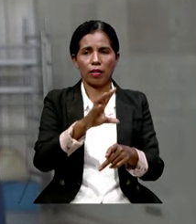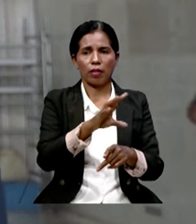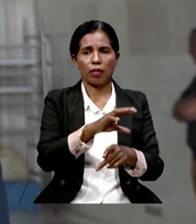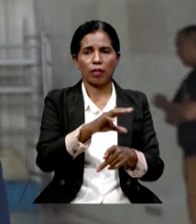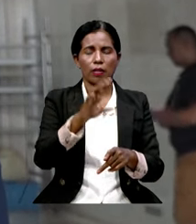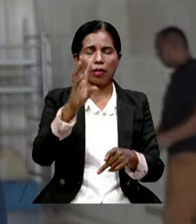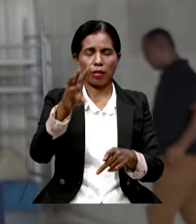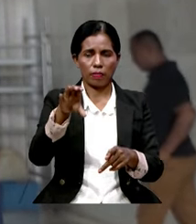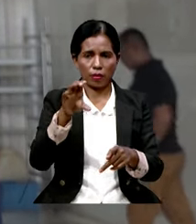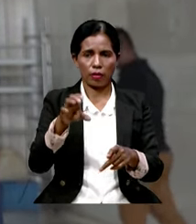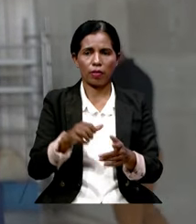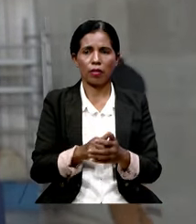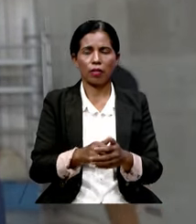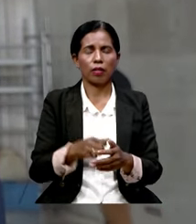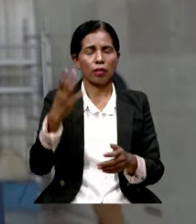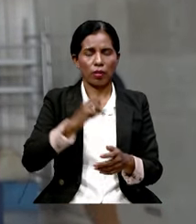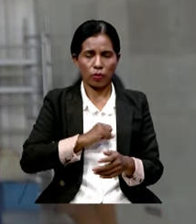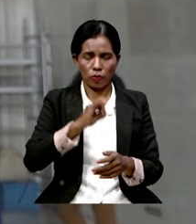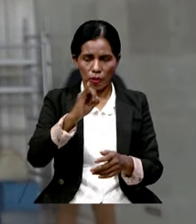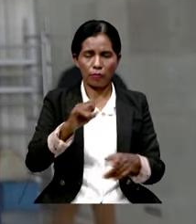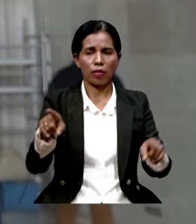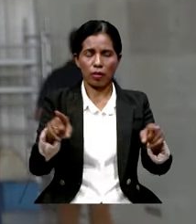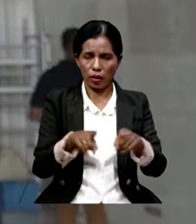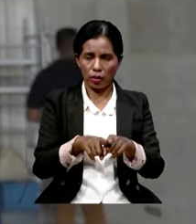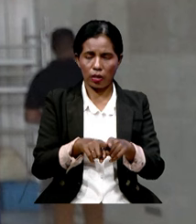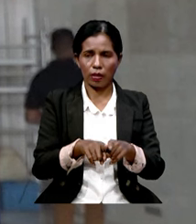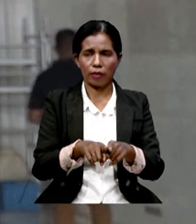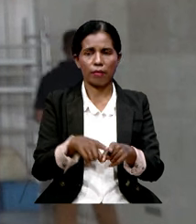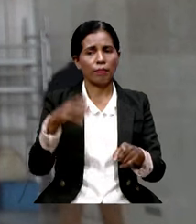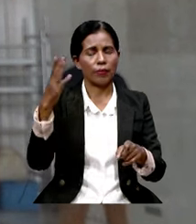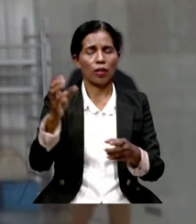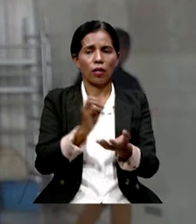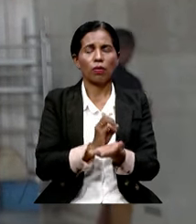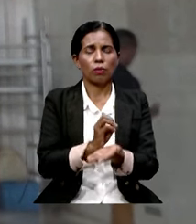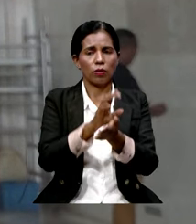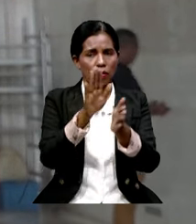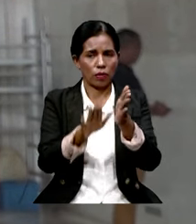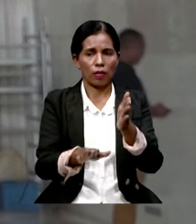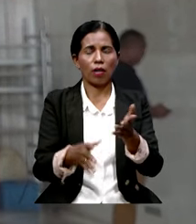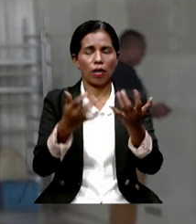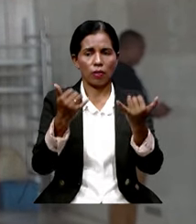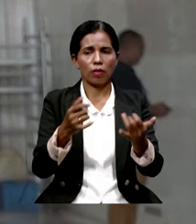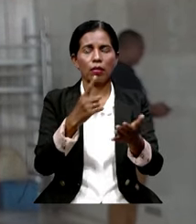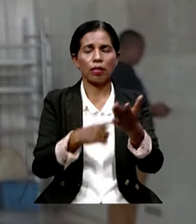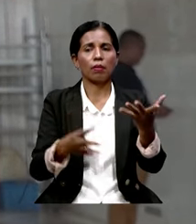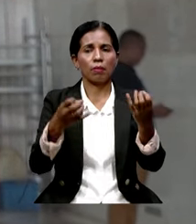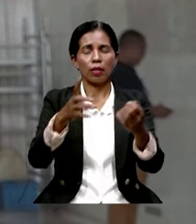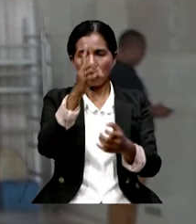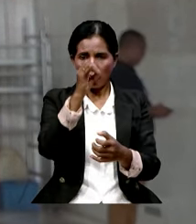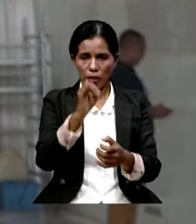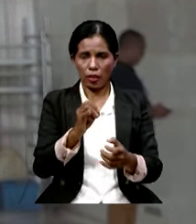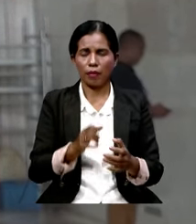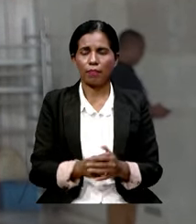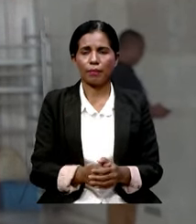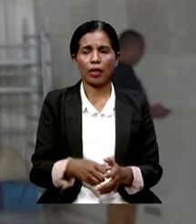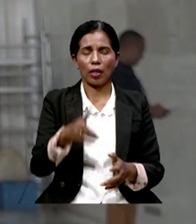setsensu ira karik. Ia suai masan esan, ia ekusin menus. Agora sere mak makas diune ia dili.